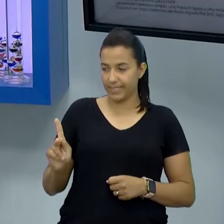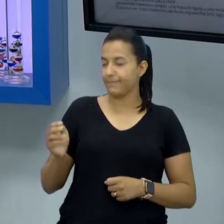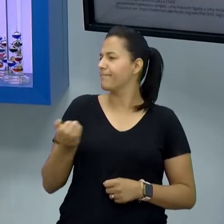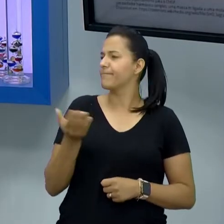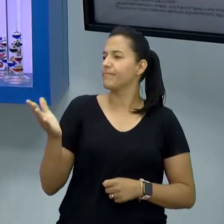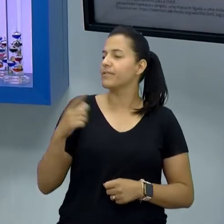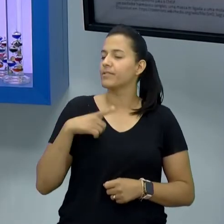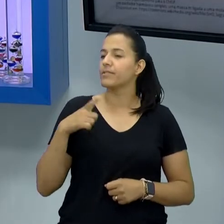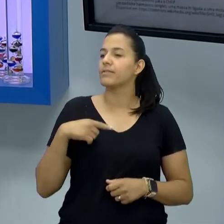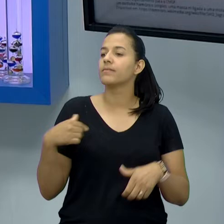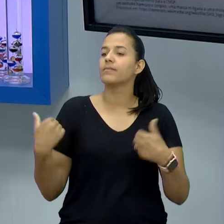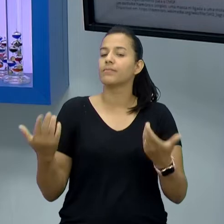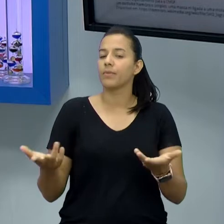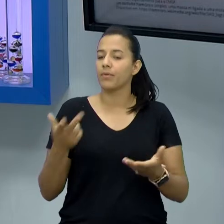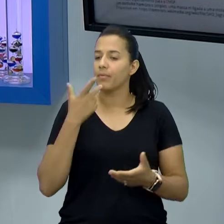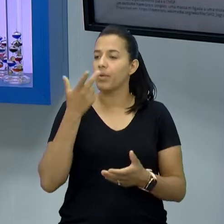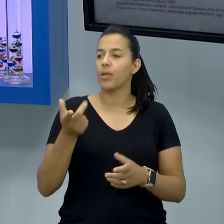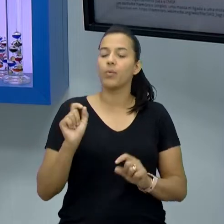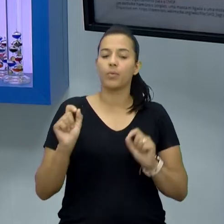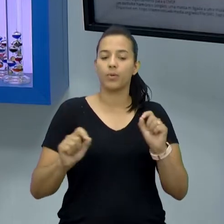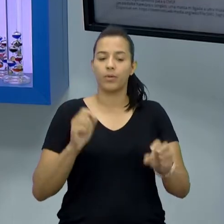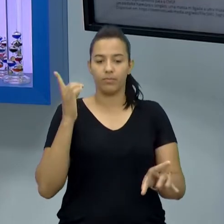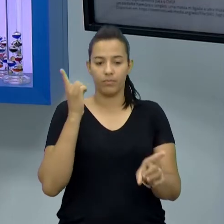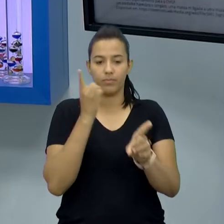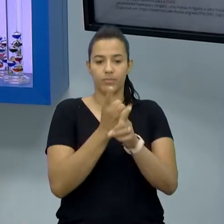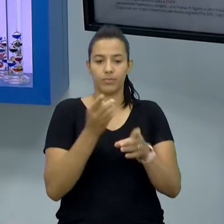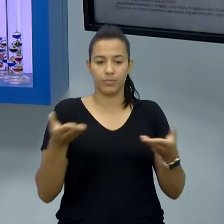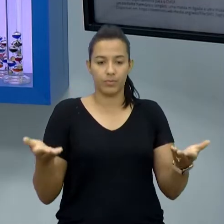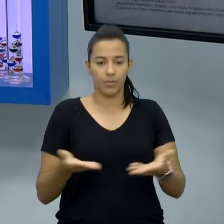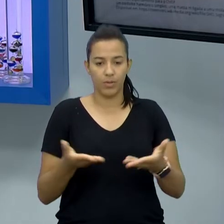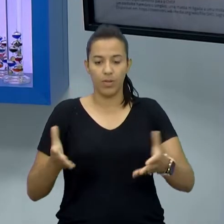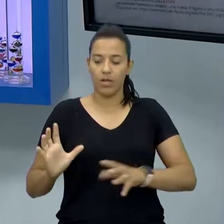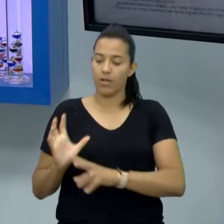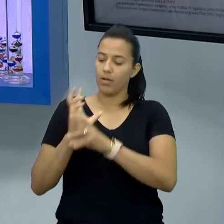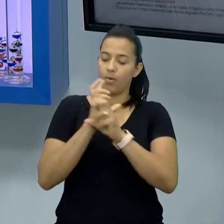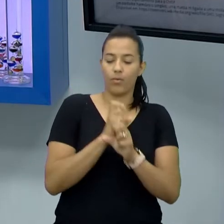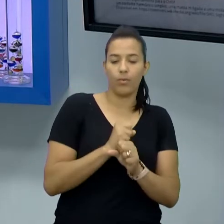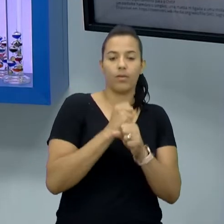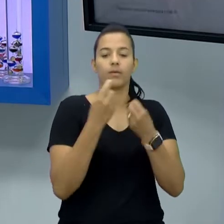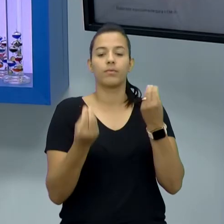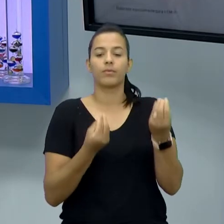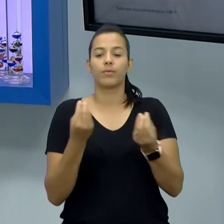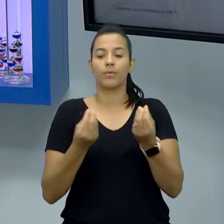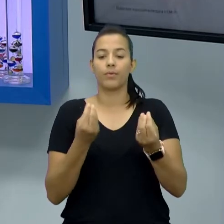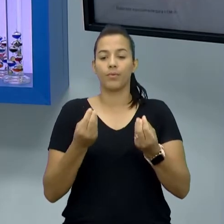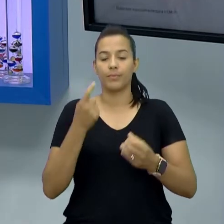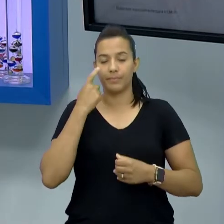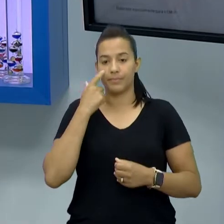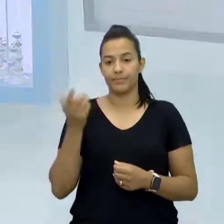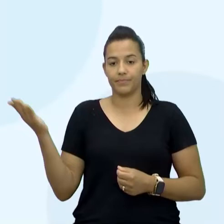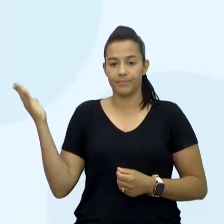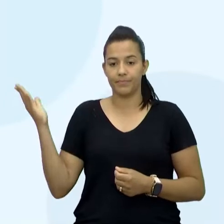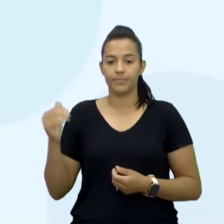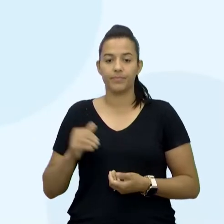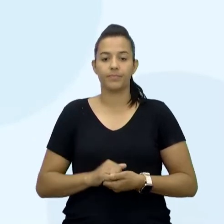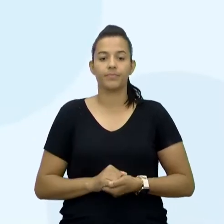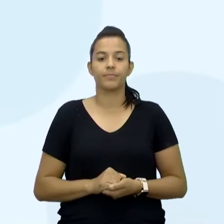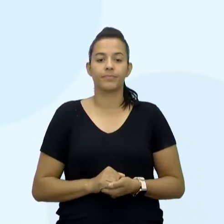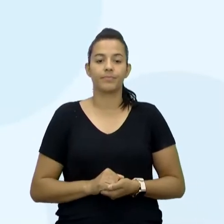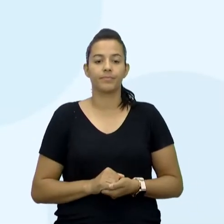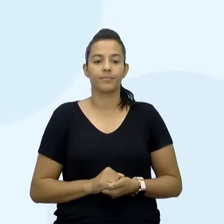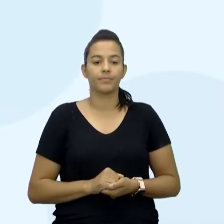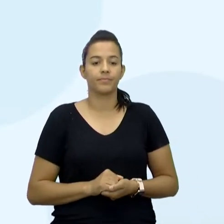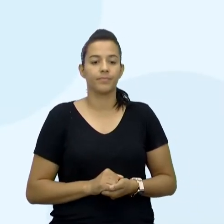você acha, Gibalina? Vamos descobrir isso, né? Vamos calcular como? Tá aí para vocês aí, o cálculo para vocês aí, ó.